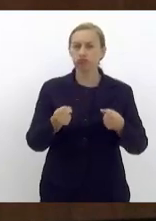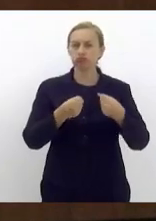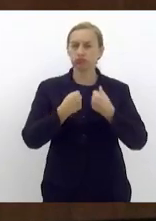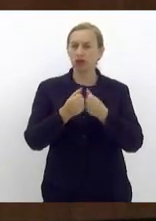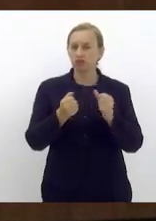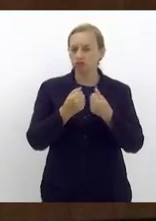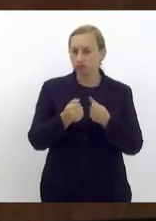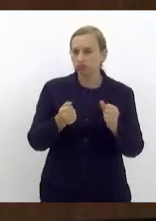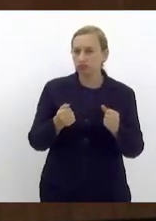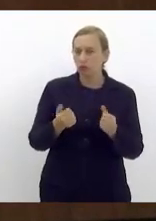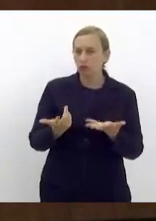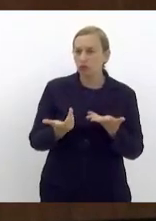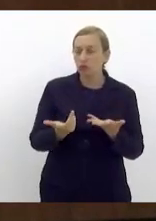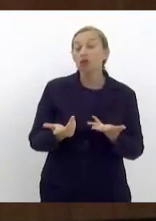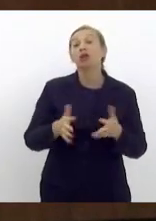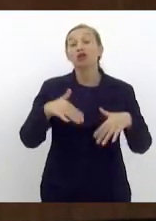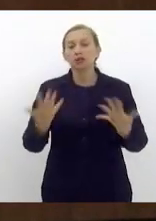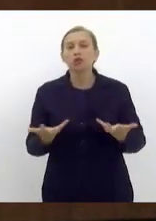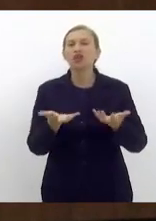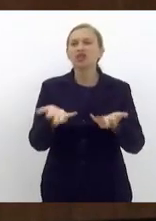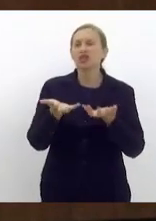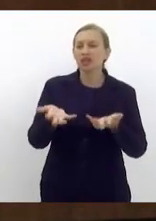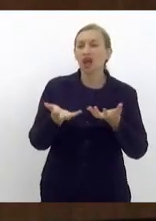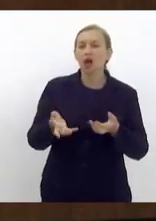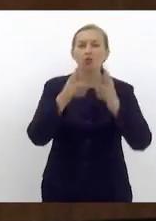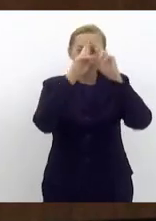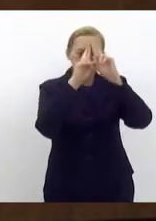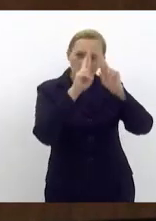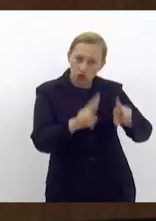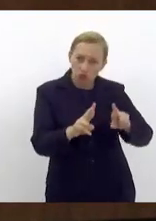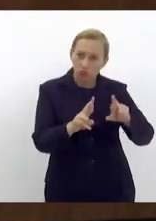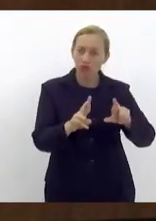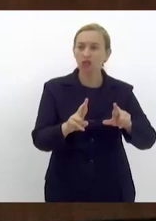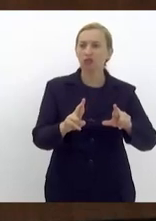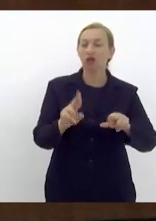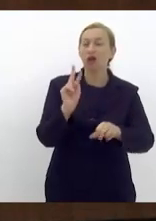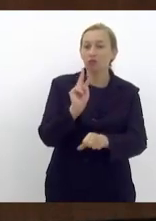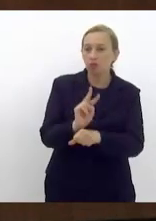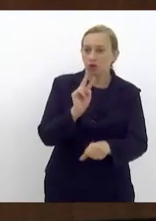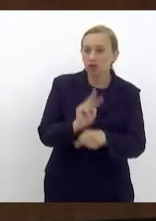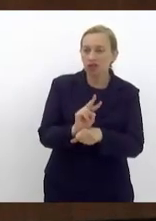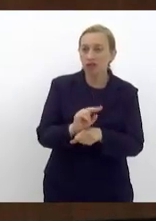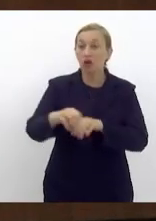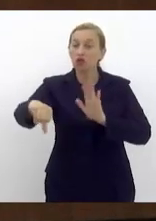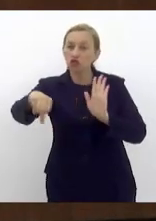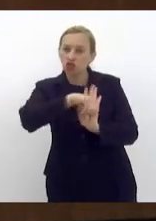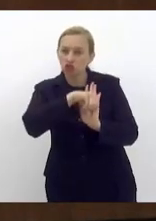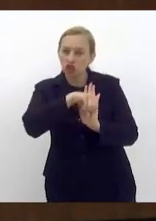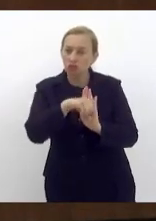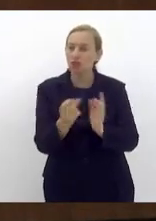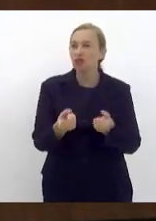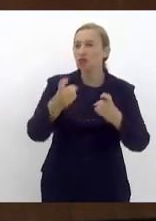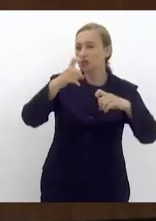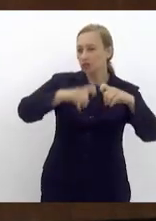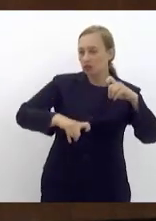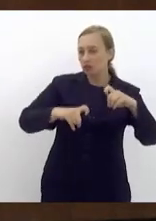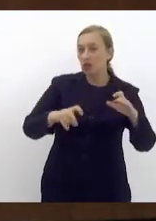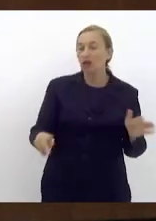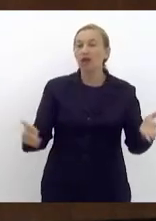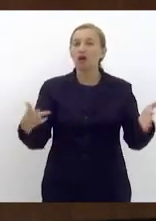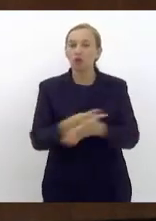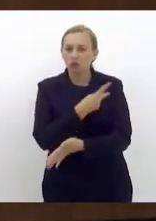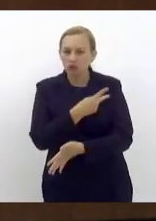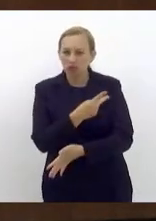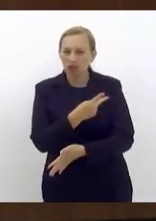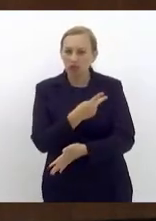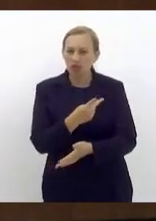verdade, o que a gente quer com isso é o respeito e a prevenção aos crimes sexuais que aconteçam no